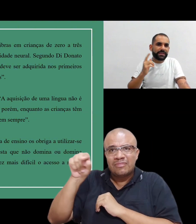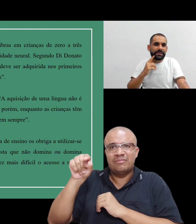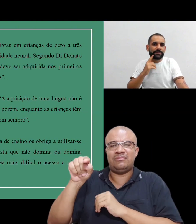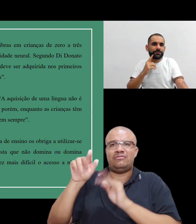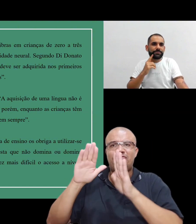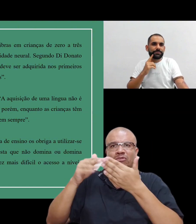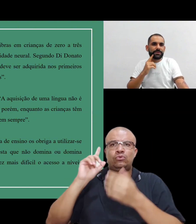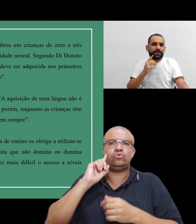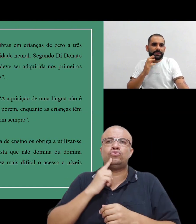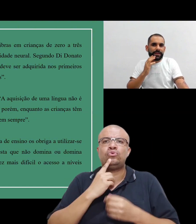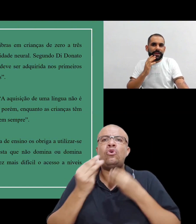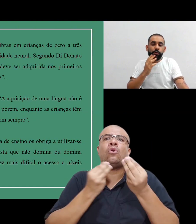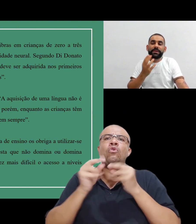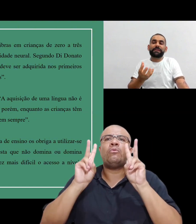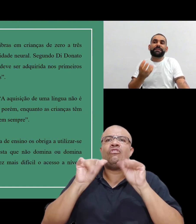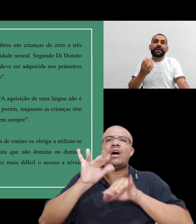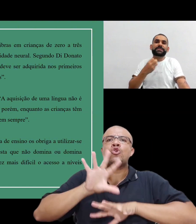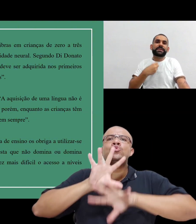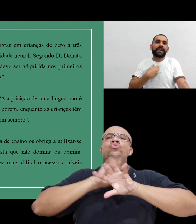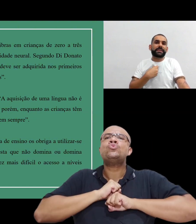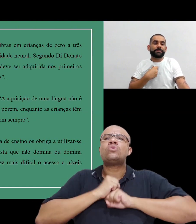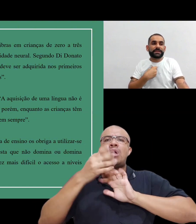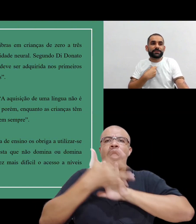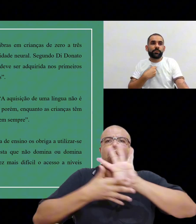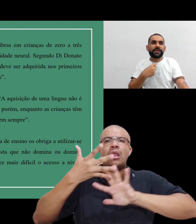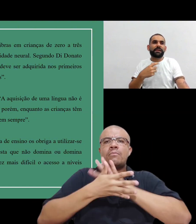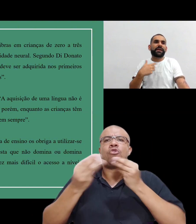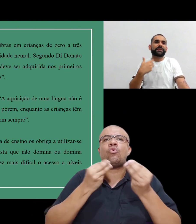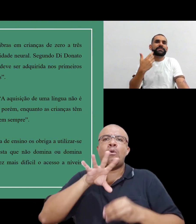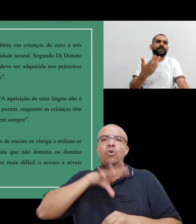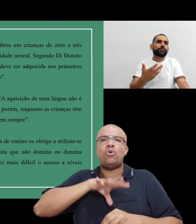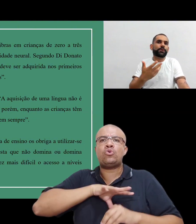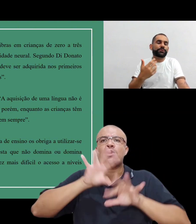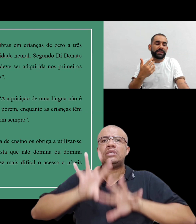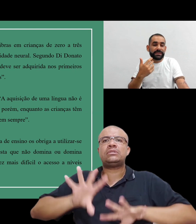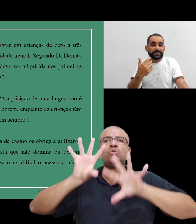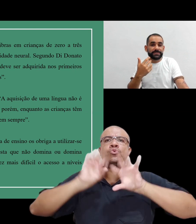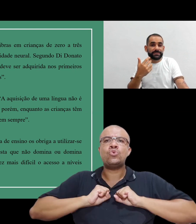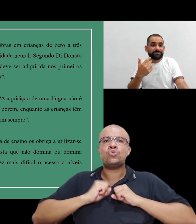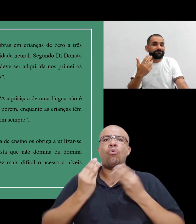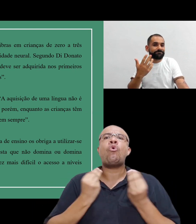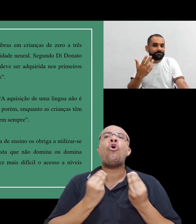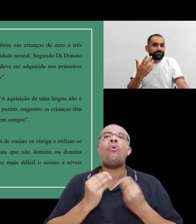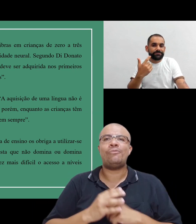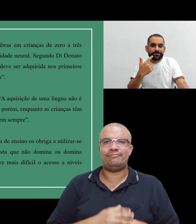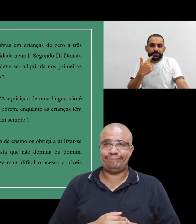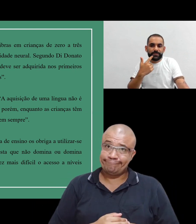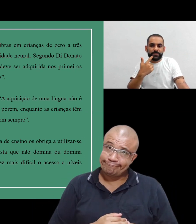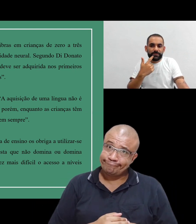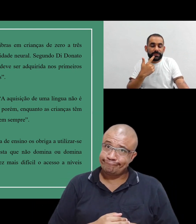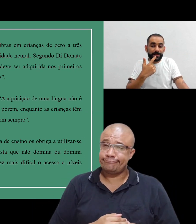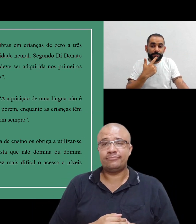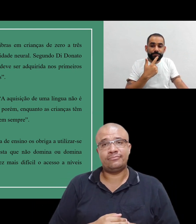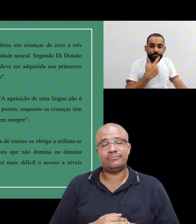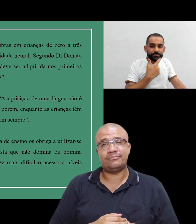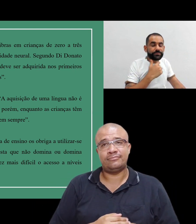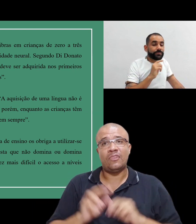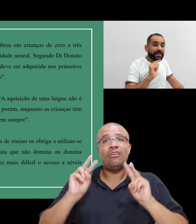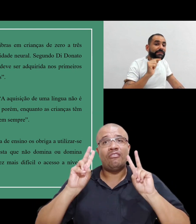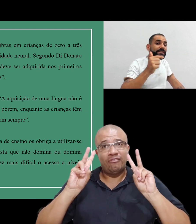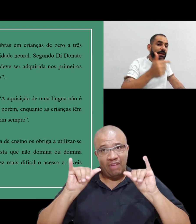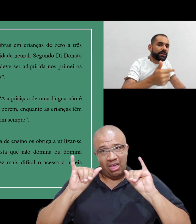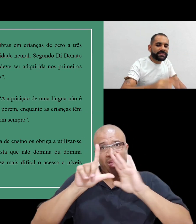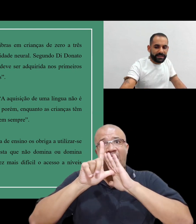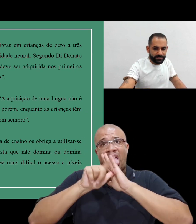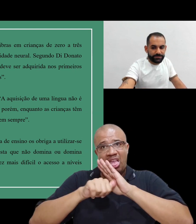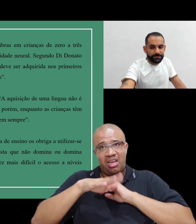apropriado para aquilo, né? Como que ela vai adquirir a Libras? Como que ela vai adquirir o português? Então,